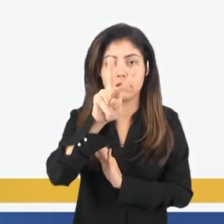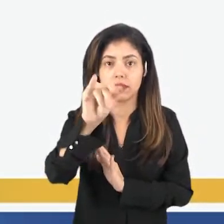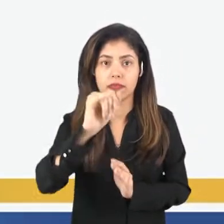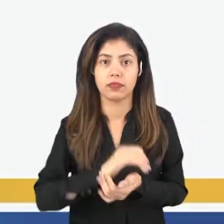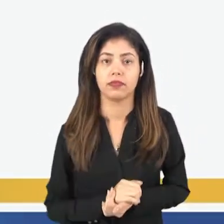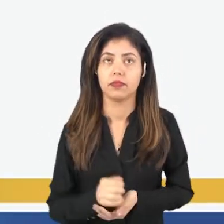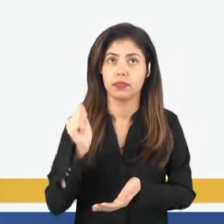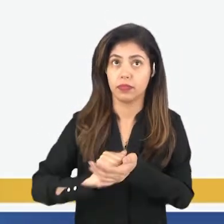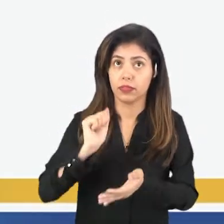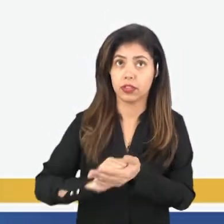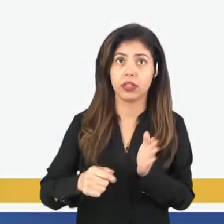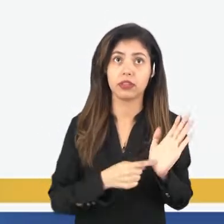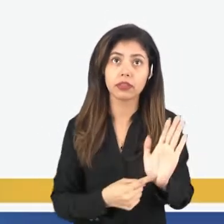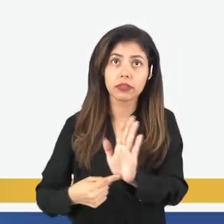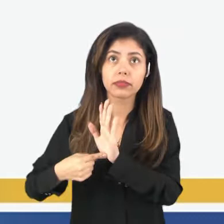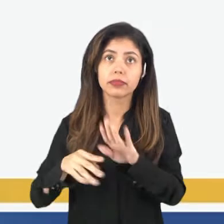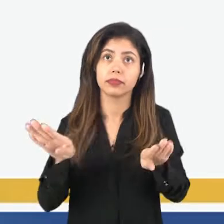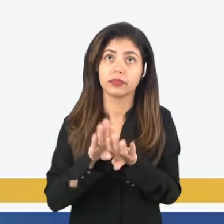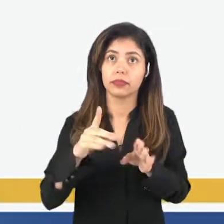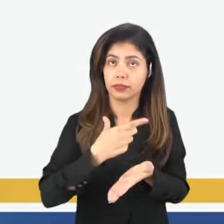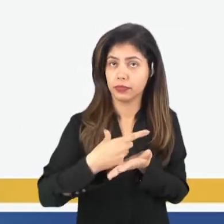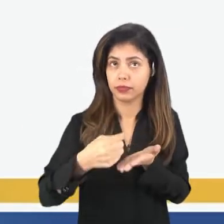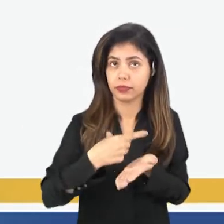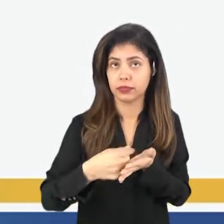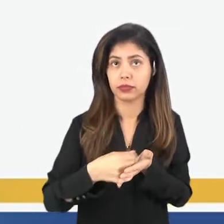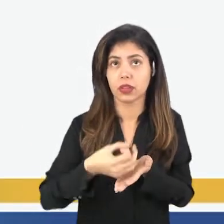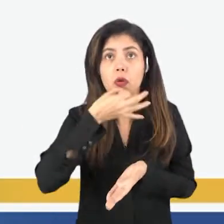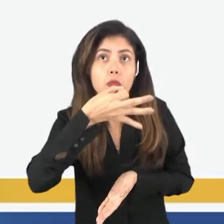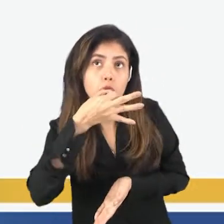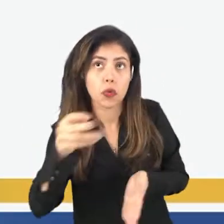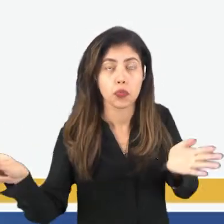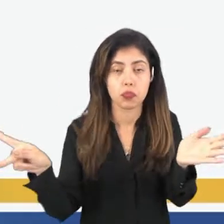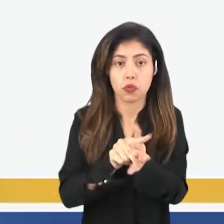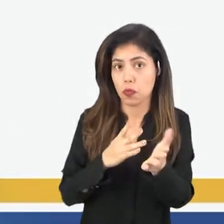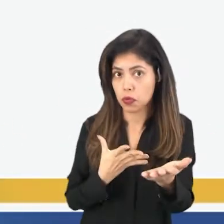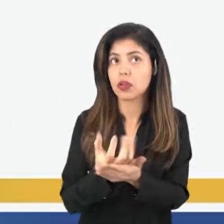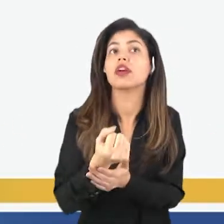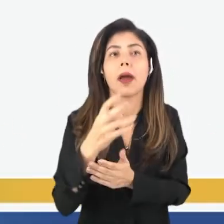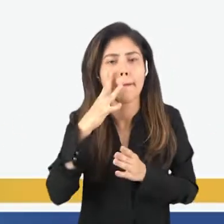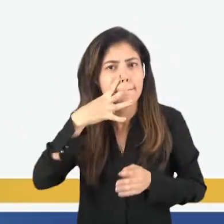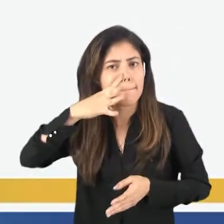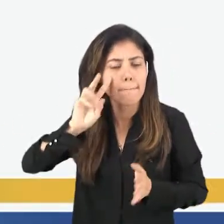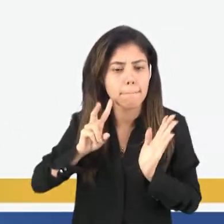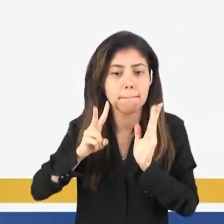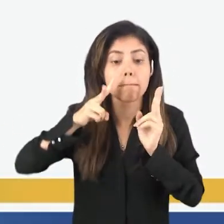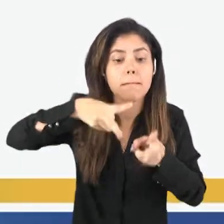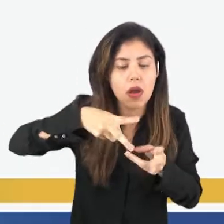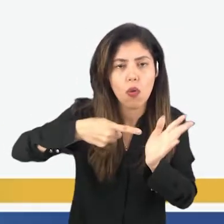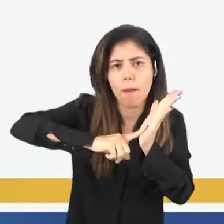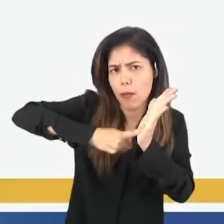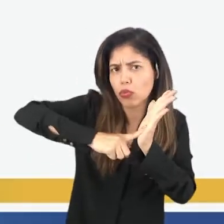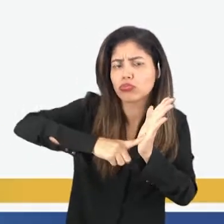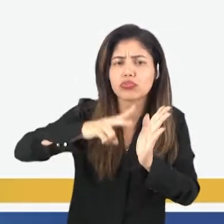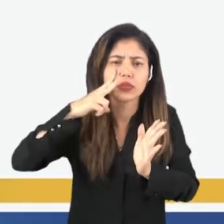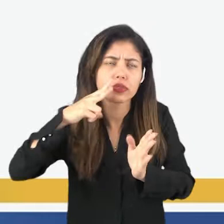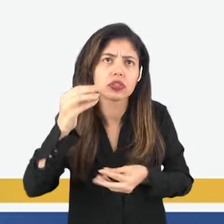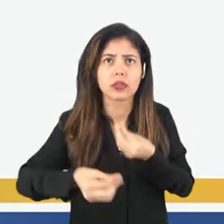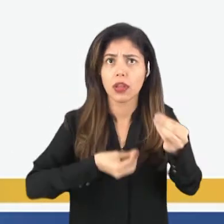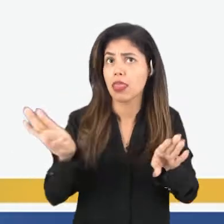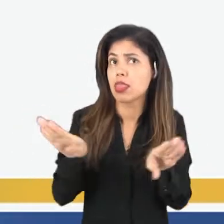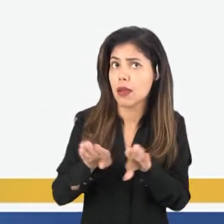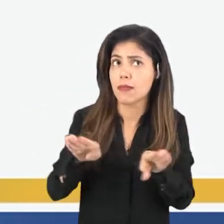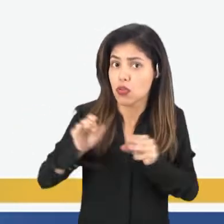traz argumentos sobre o assunto abordado. O escritor, além de mostrar o seu ponto de vista, deve sustentá-lo com